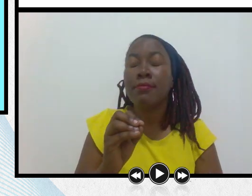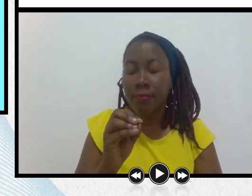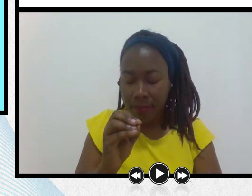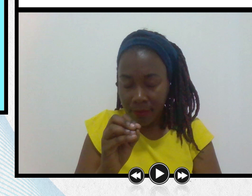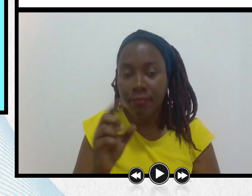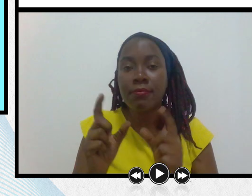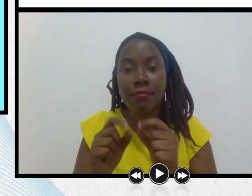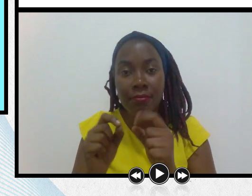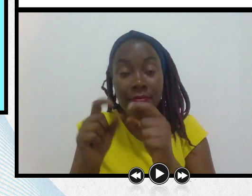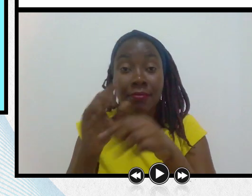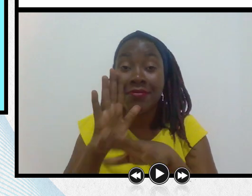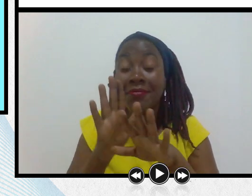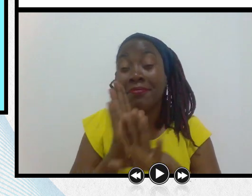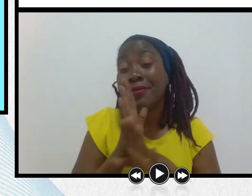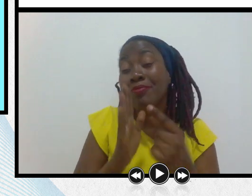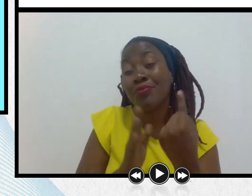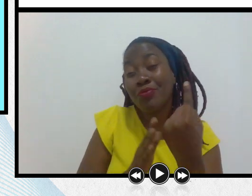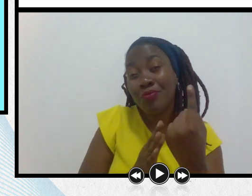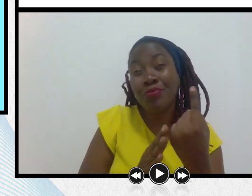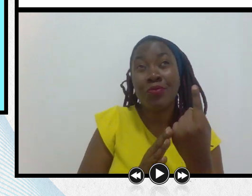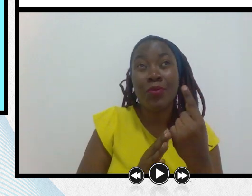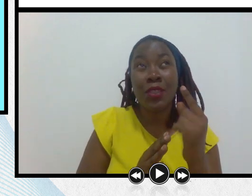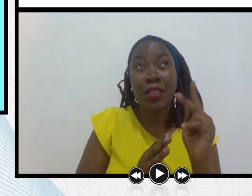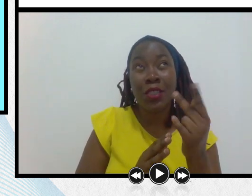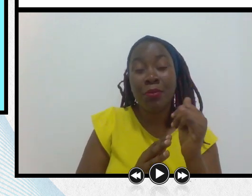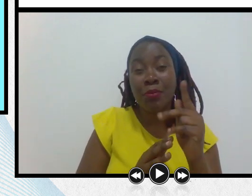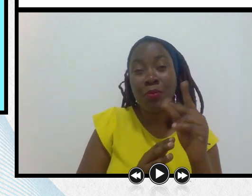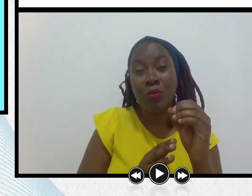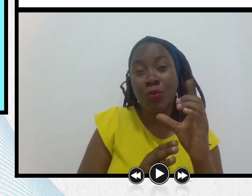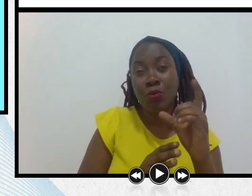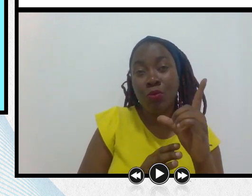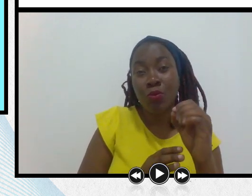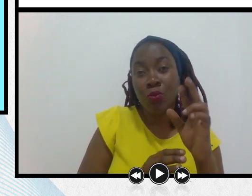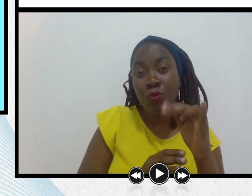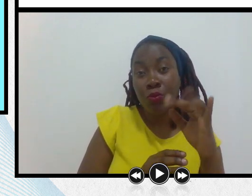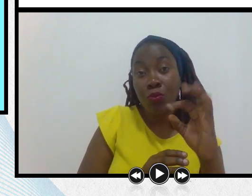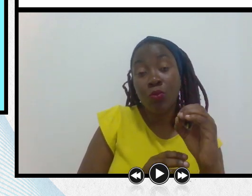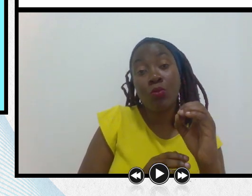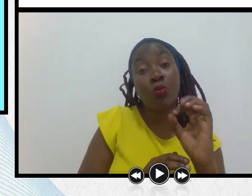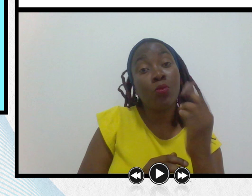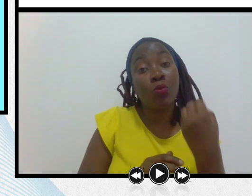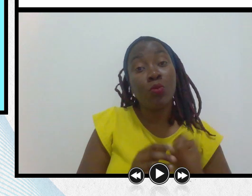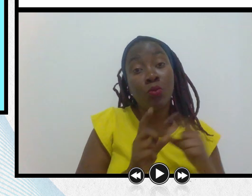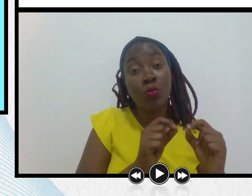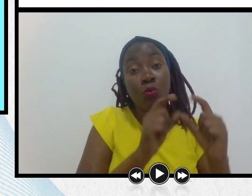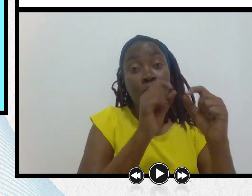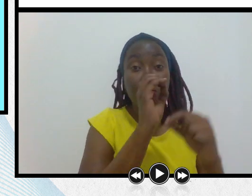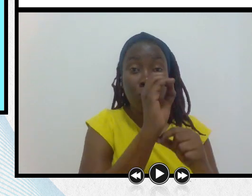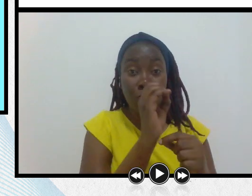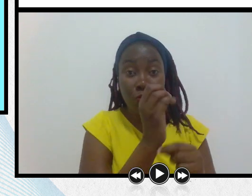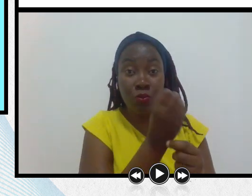cloro com número de oxidação +1, no caso do hipoclorito, ou com número de oxidação 0, no caso do cloro gasoso.